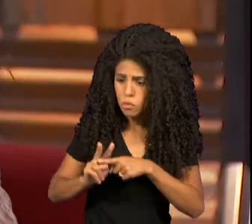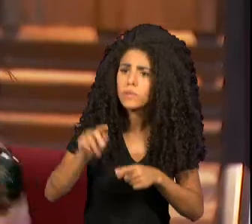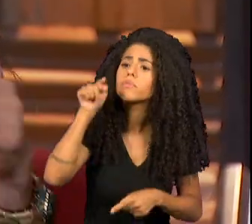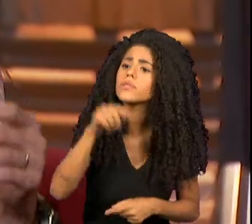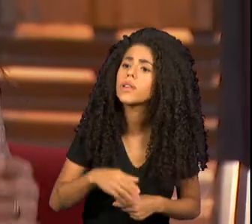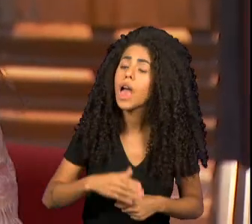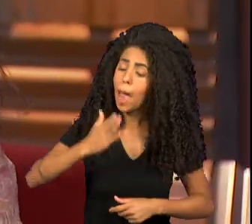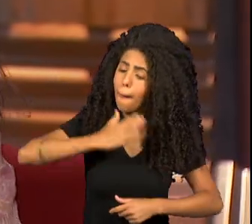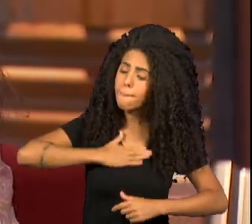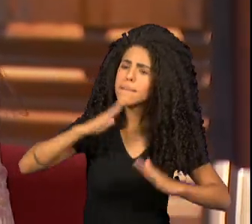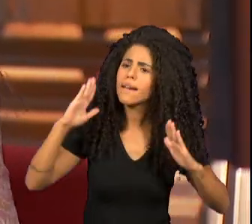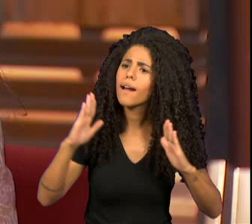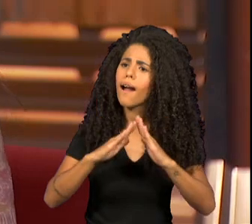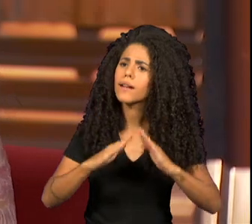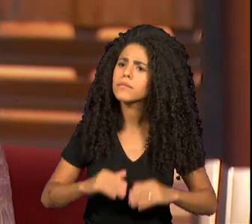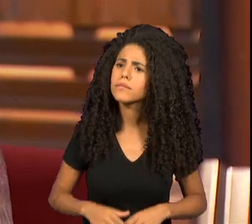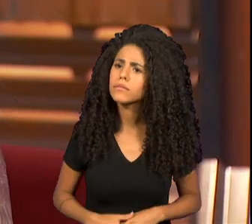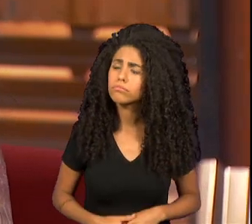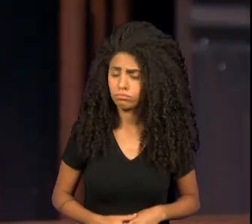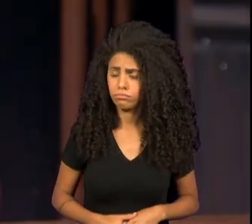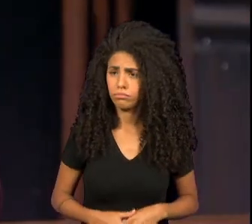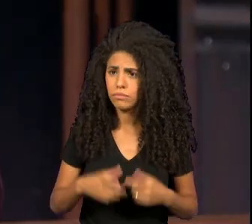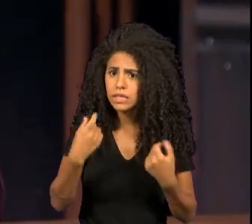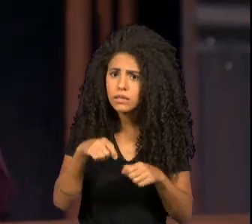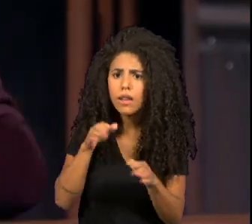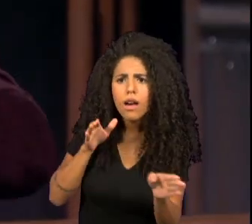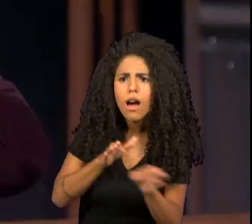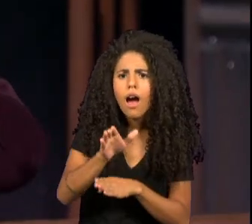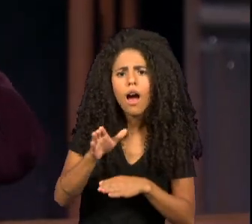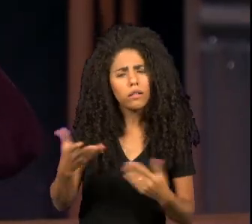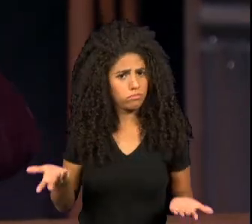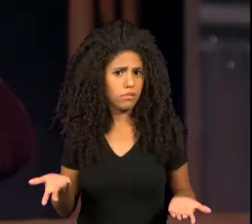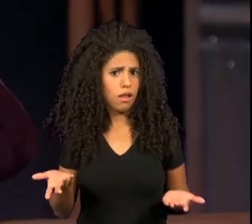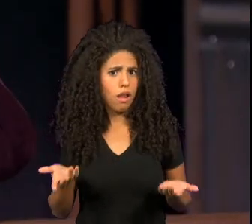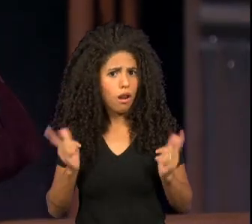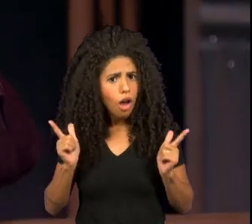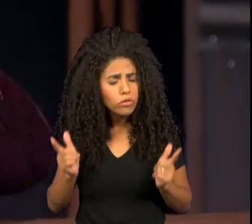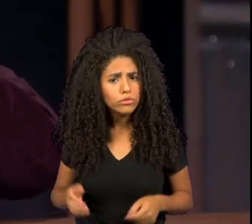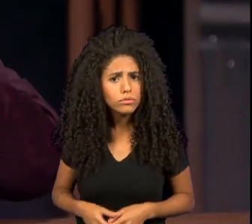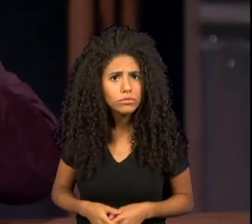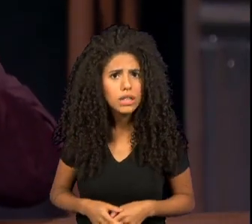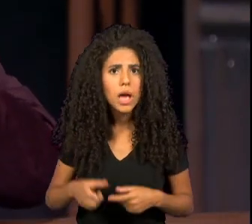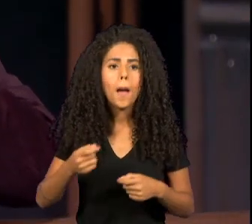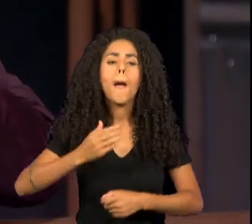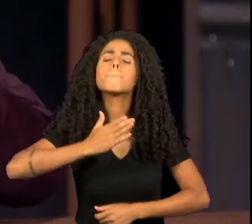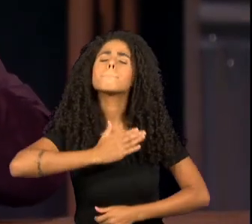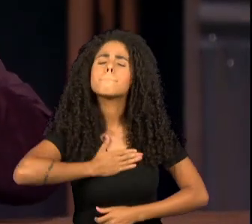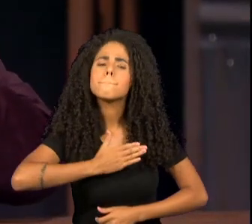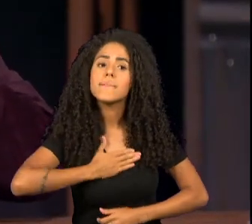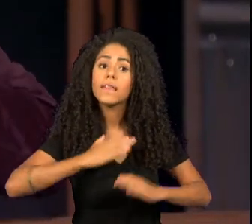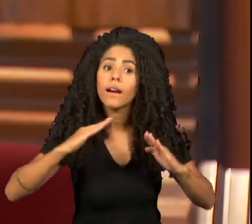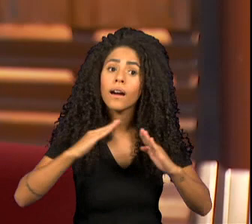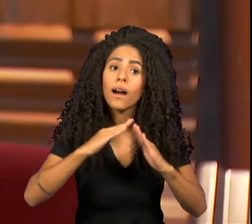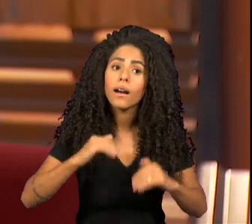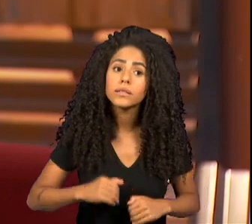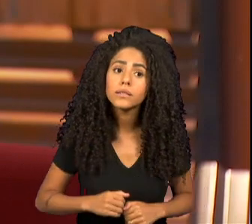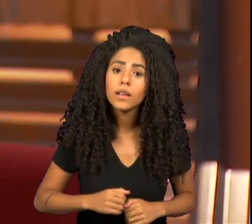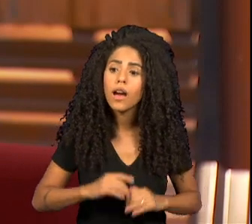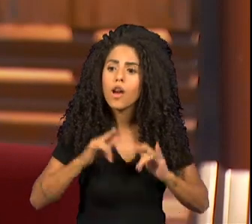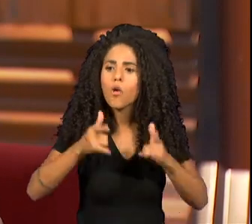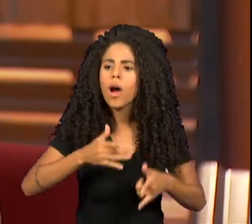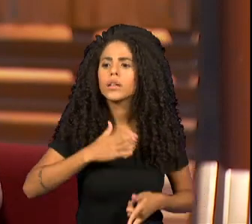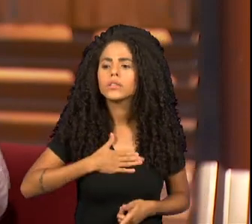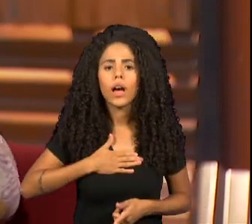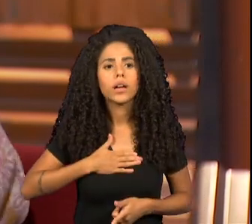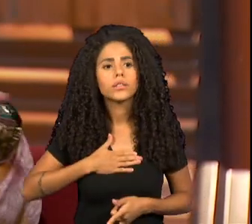daqui rápido tem que tá na ponta da língua fica fã tá olha esse quarto uma concessão minha é uma concessão quatro